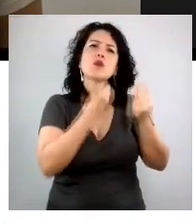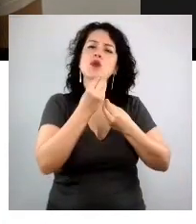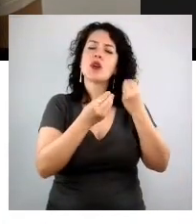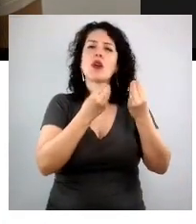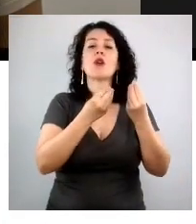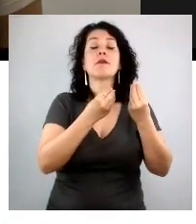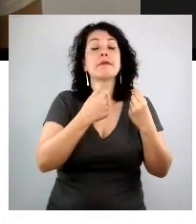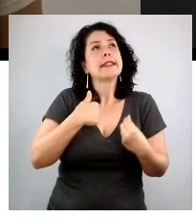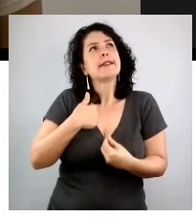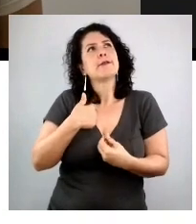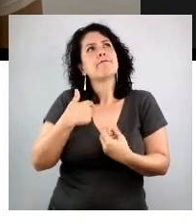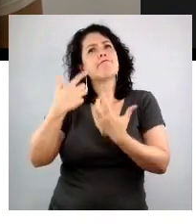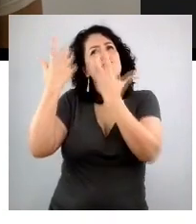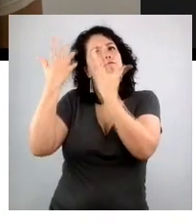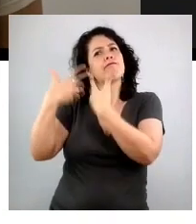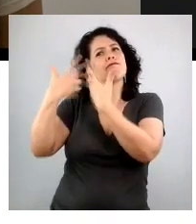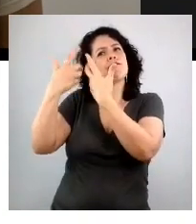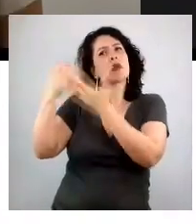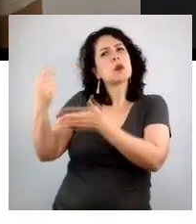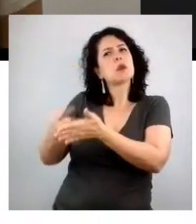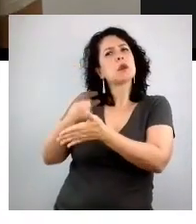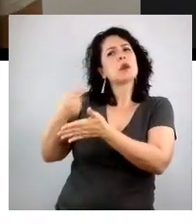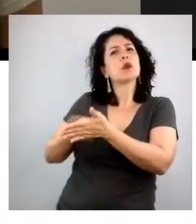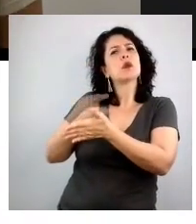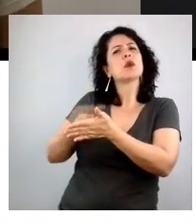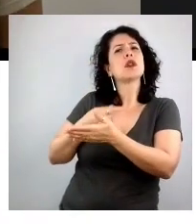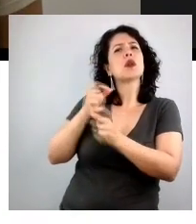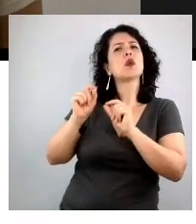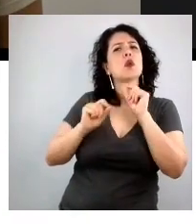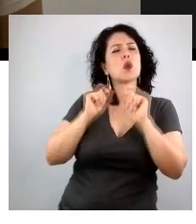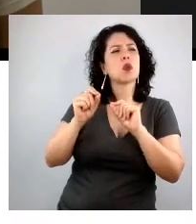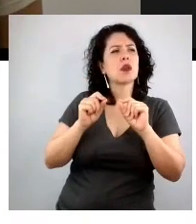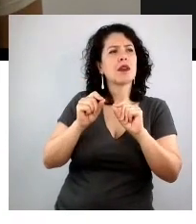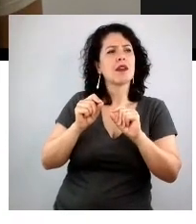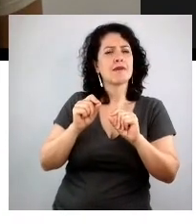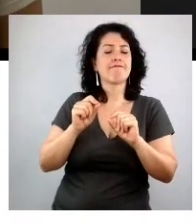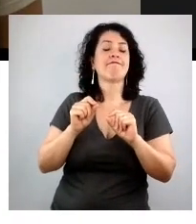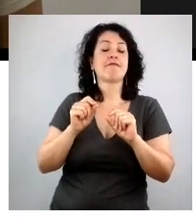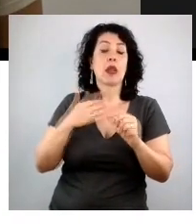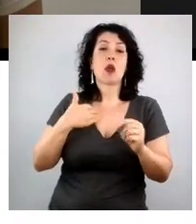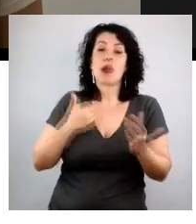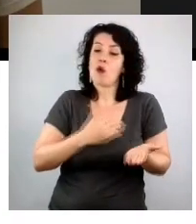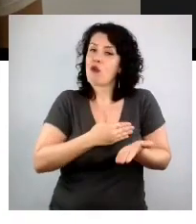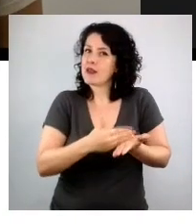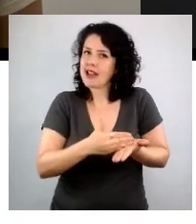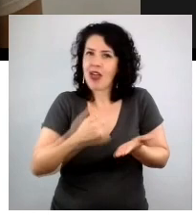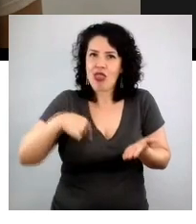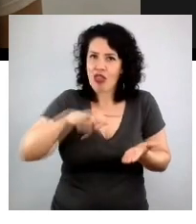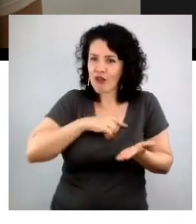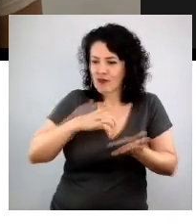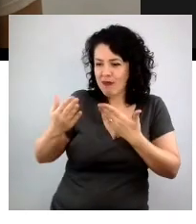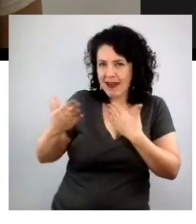me questionar se talvez por aí que eu gostaria de começar a nossa conversa,